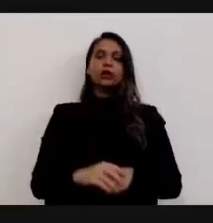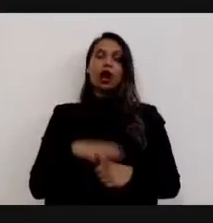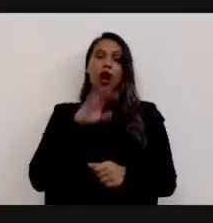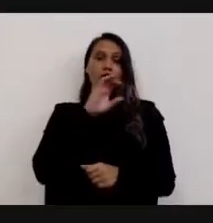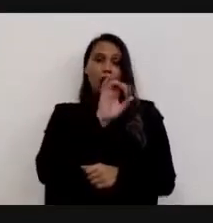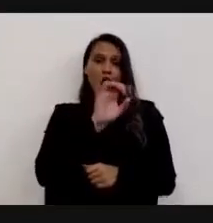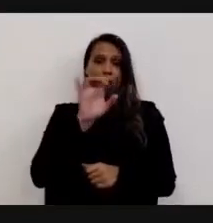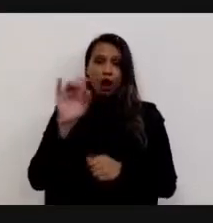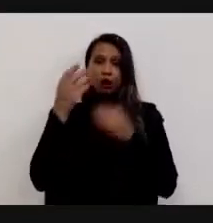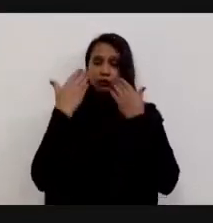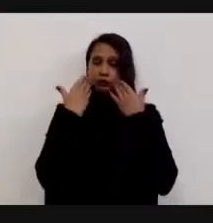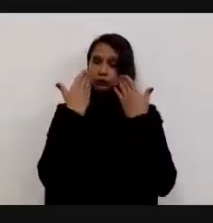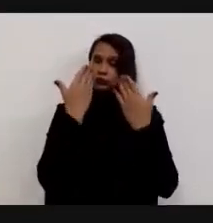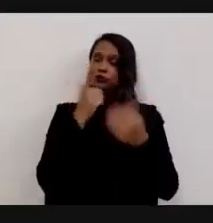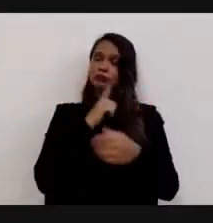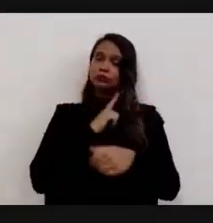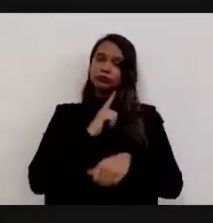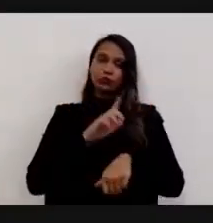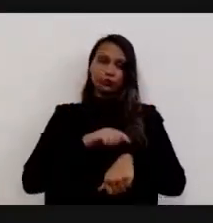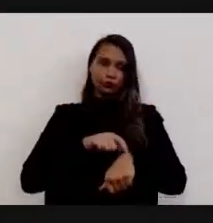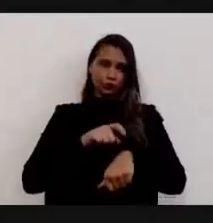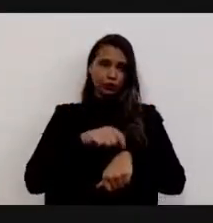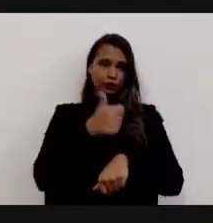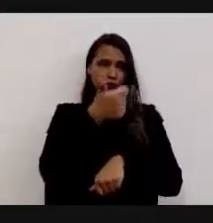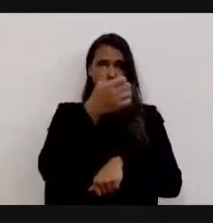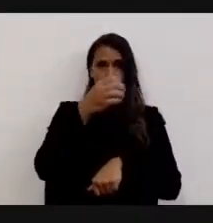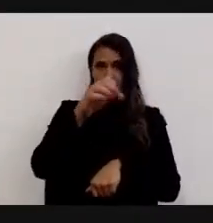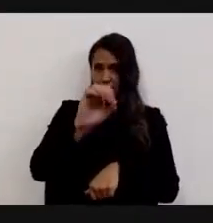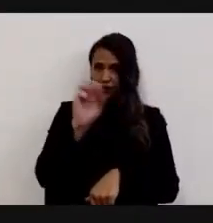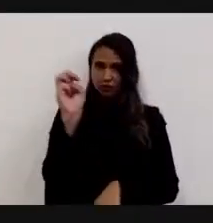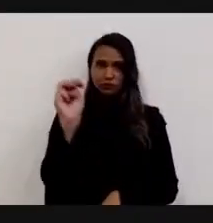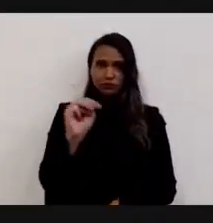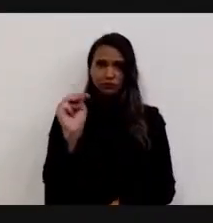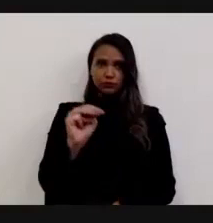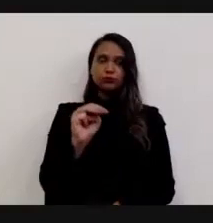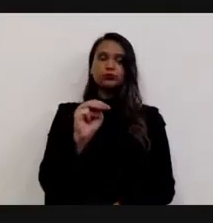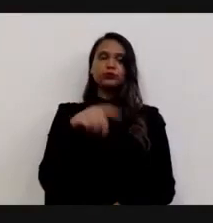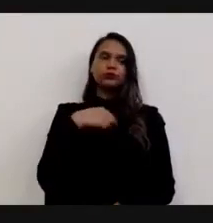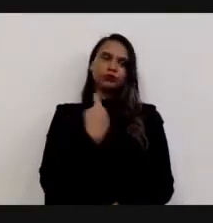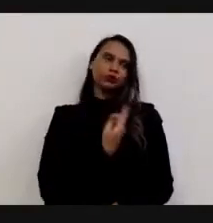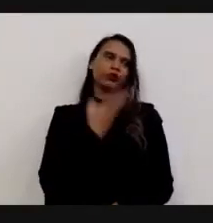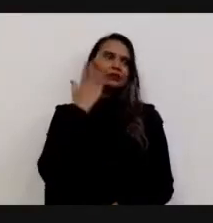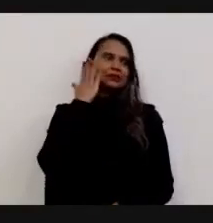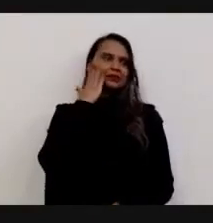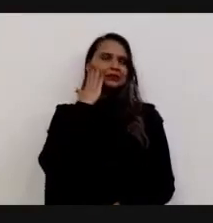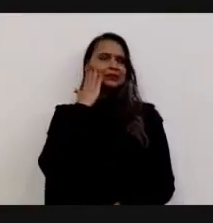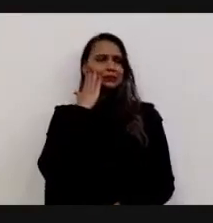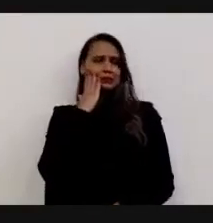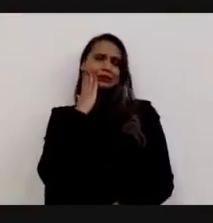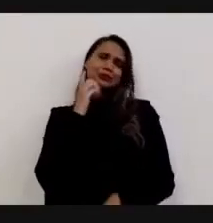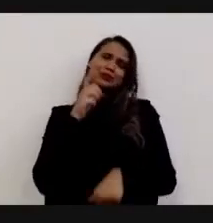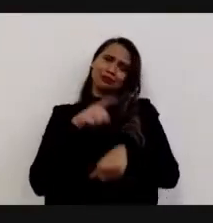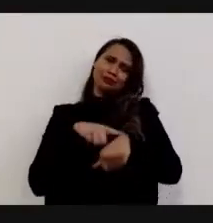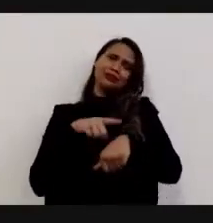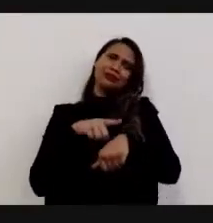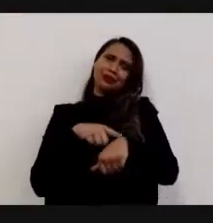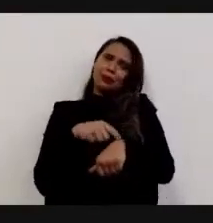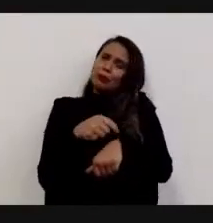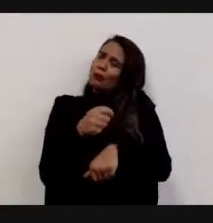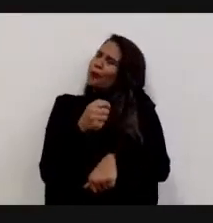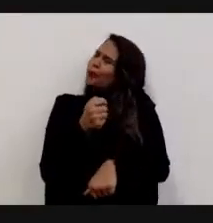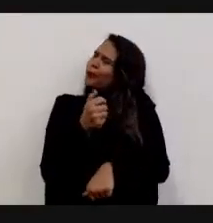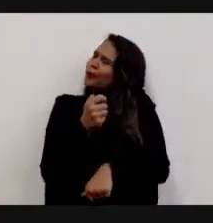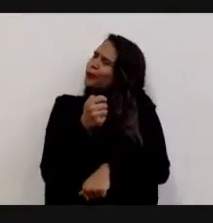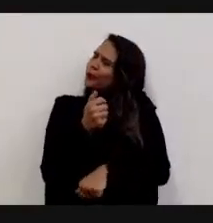cada exposição terá o tempo de 10 minutos. A gente reconhece que é um tempo muito apertado,